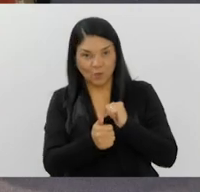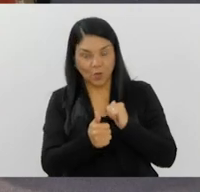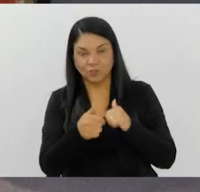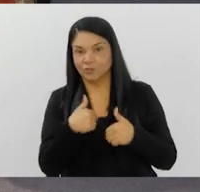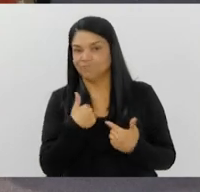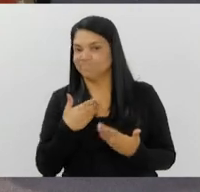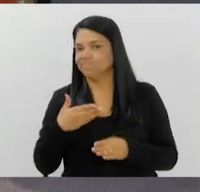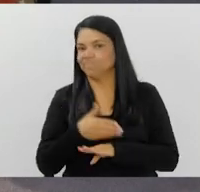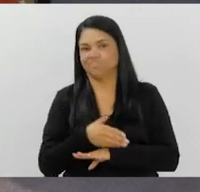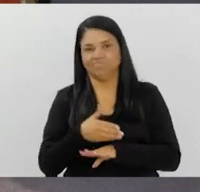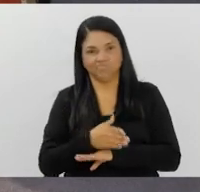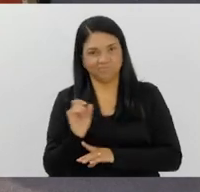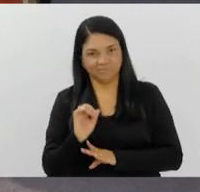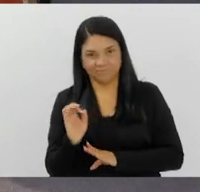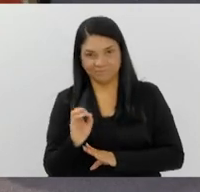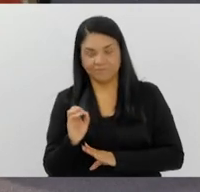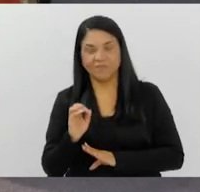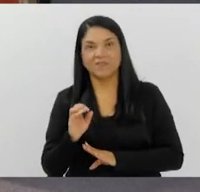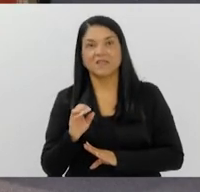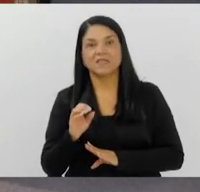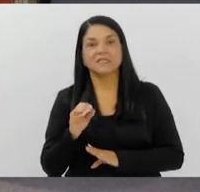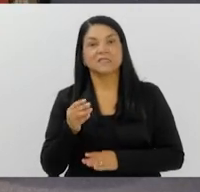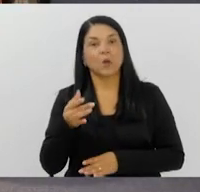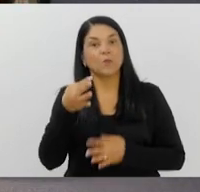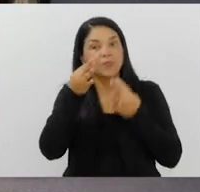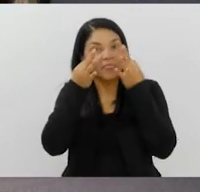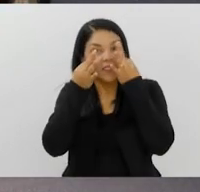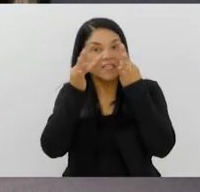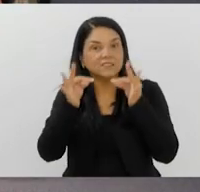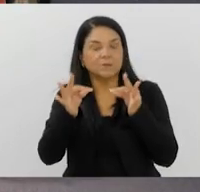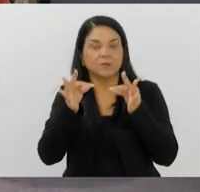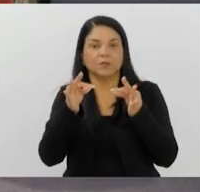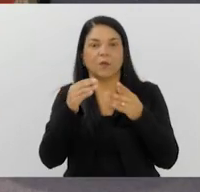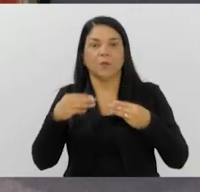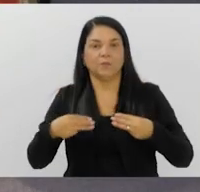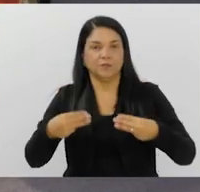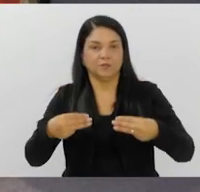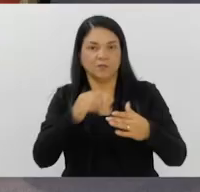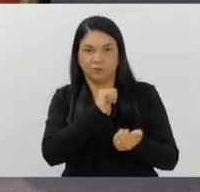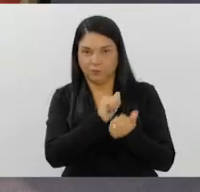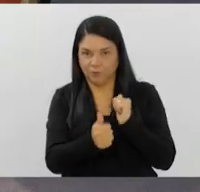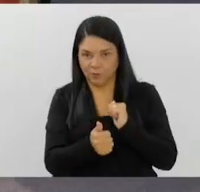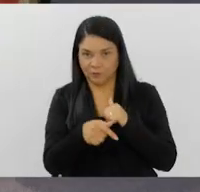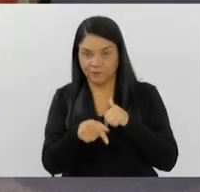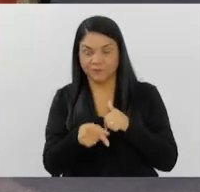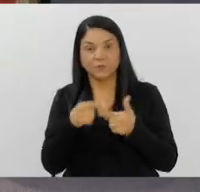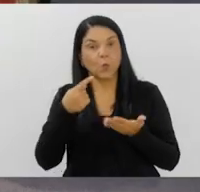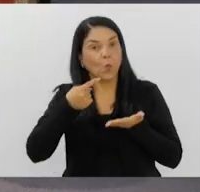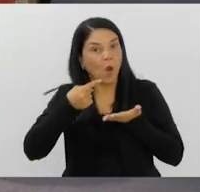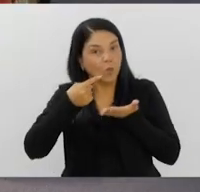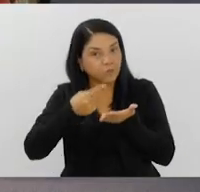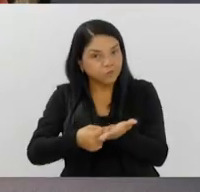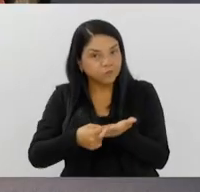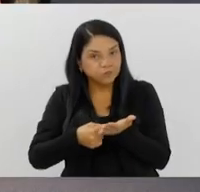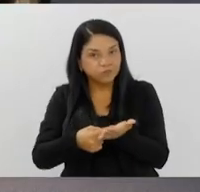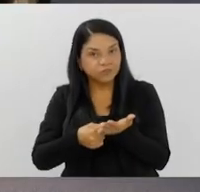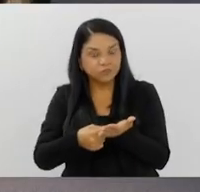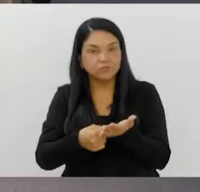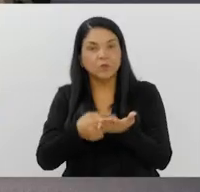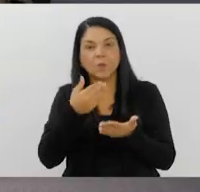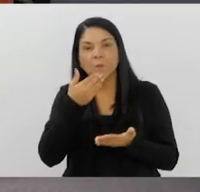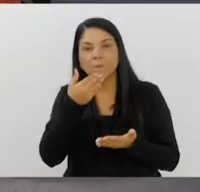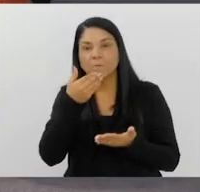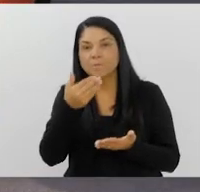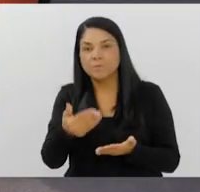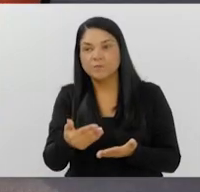como como e testemunho e nesse acordo quando entramos com solicitação